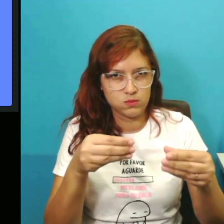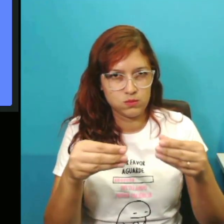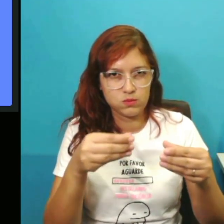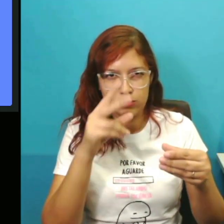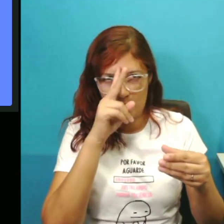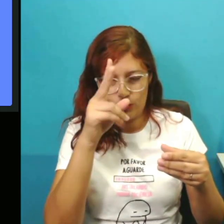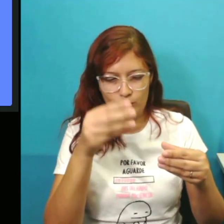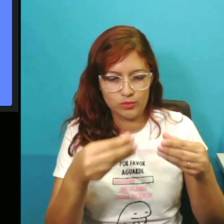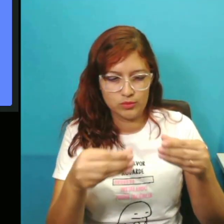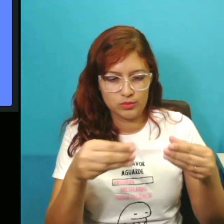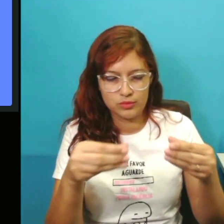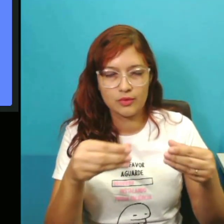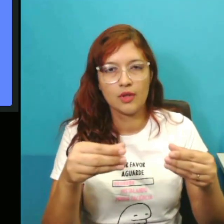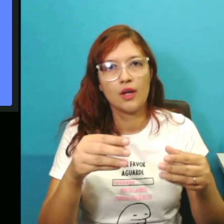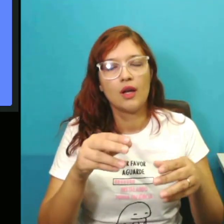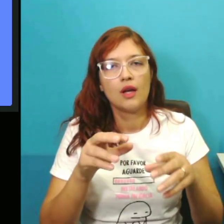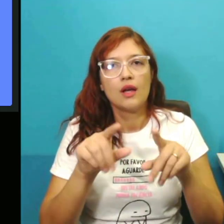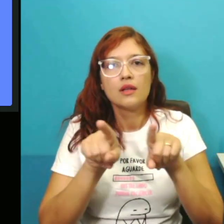Cartolina,